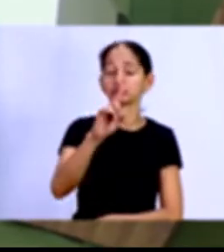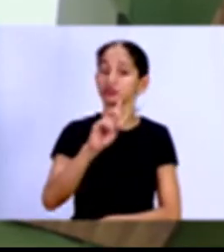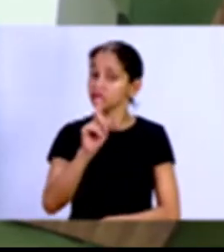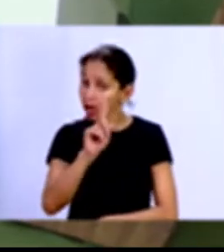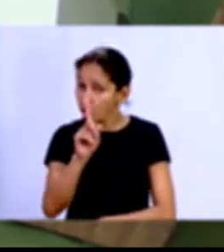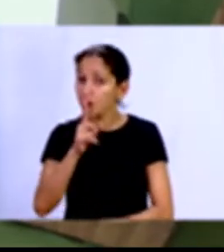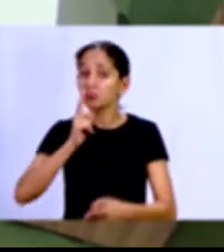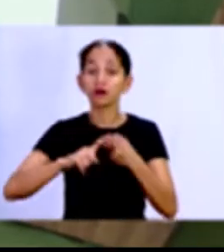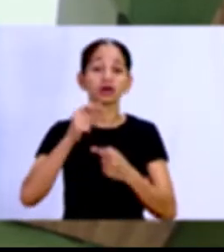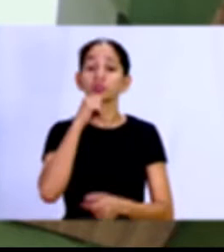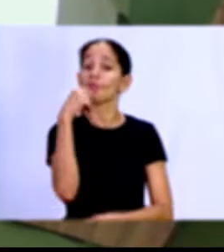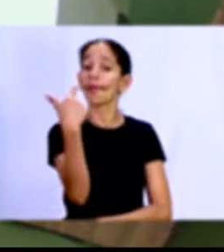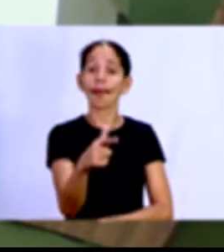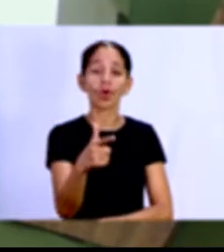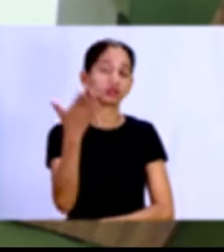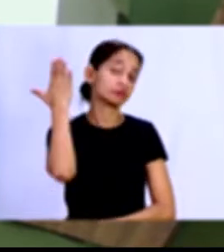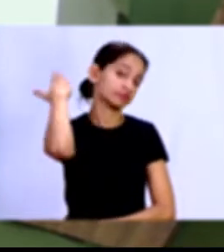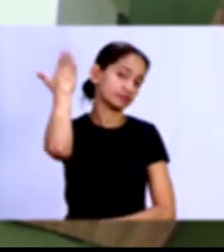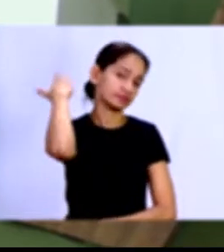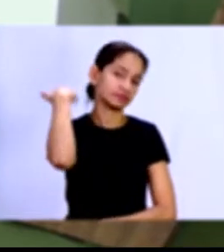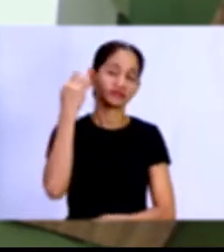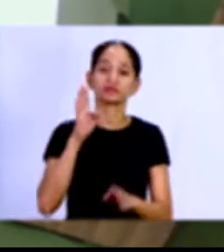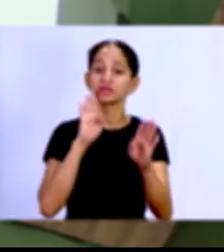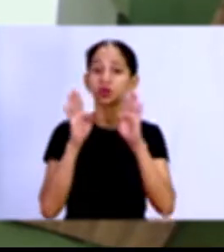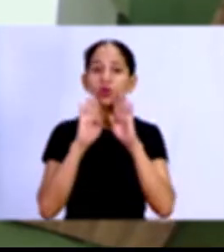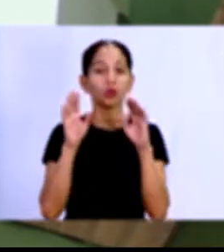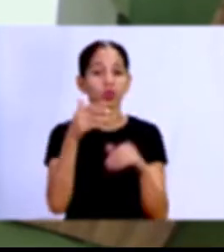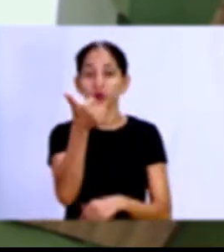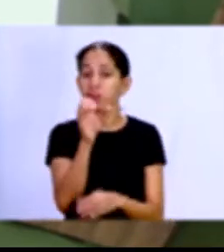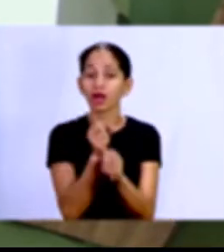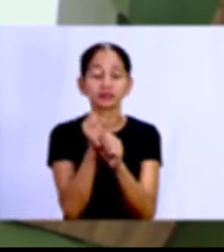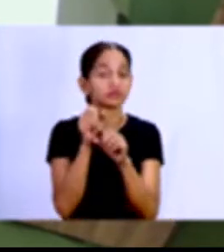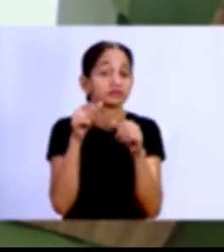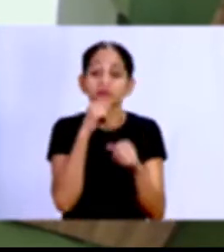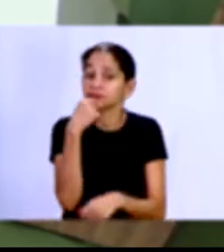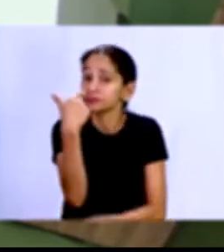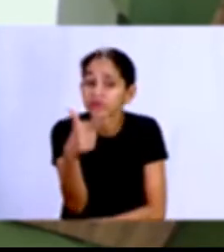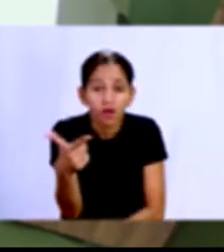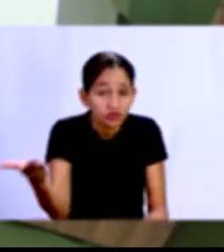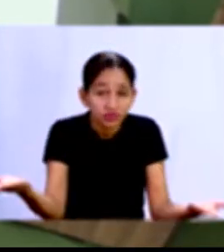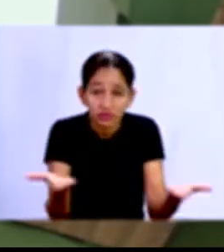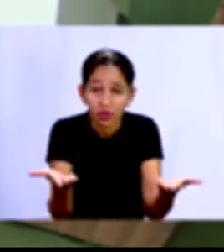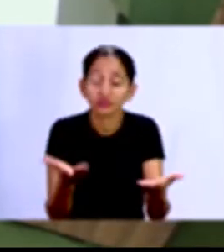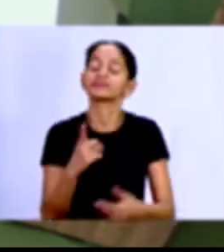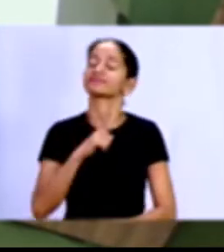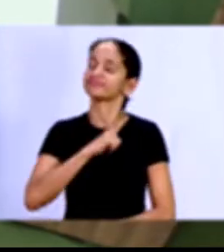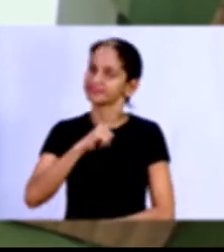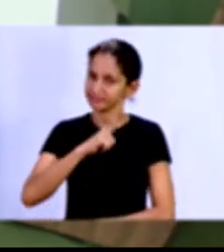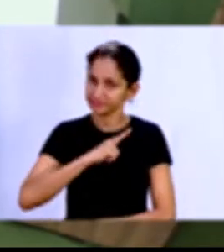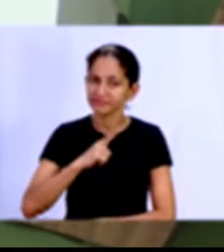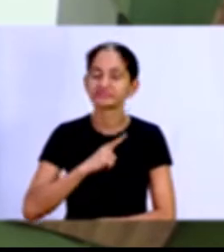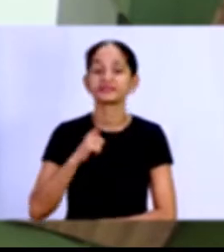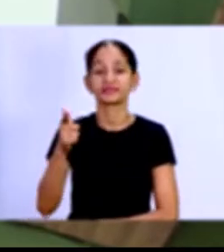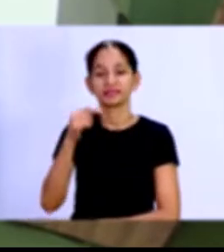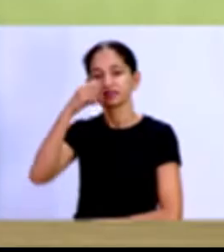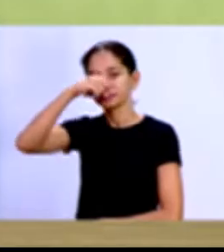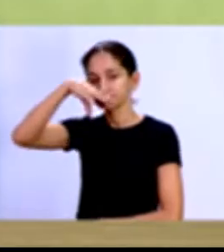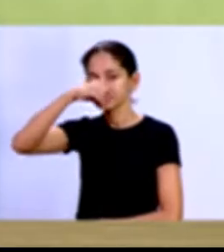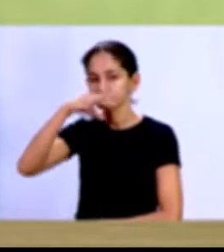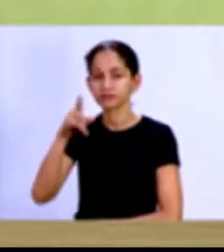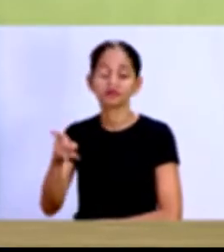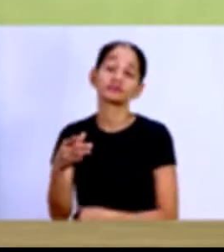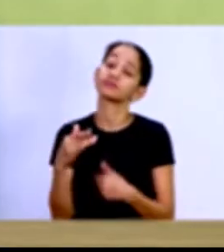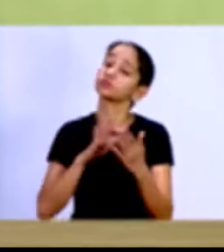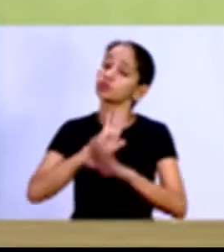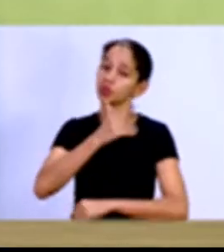porque não existia mesmo. Inclusive, não existia o Facebook há 10 anos. Exato. Então, a partir do momento que cria, aí as pessoas começam a abusar e aí começa